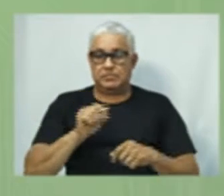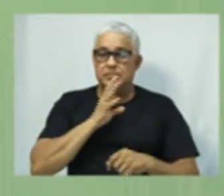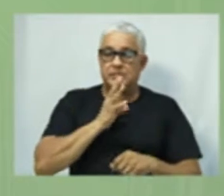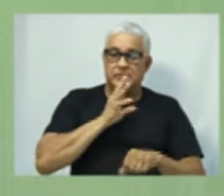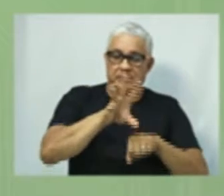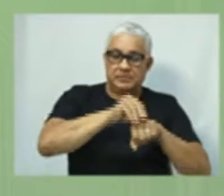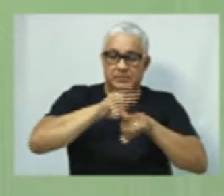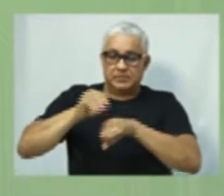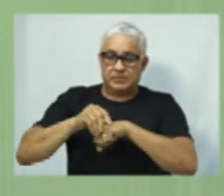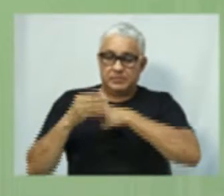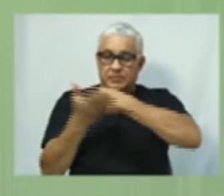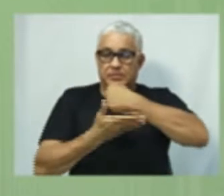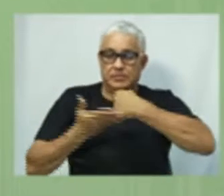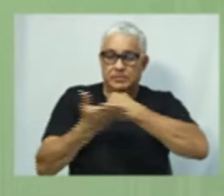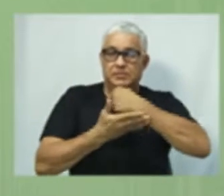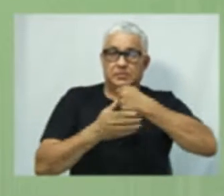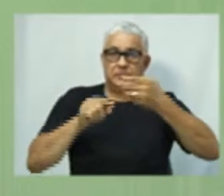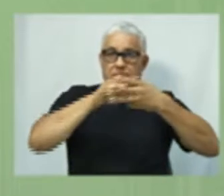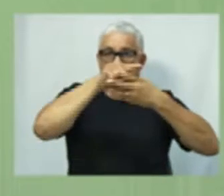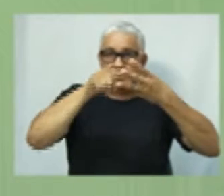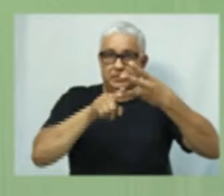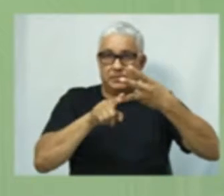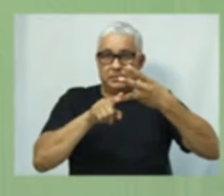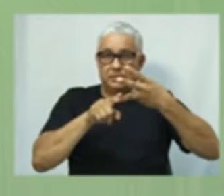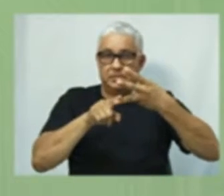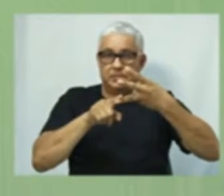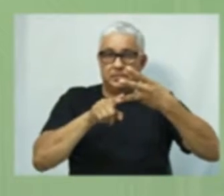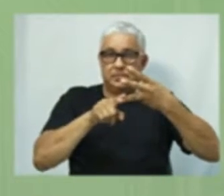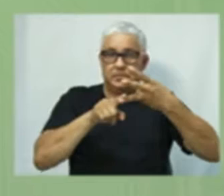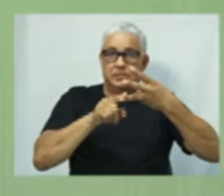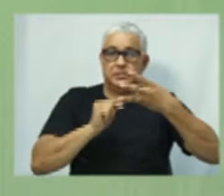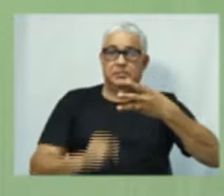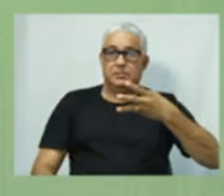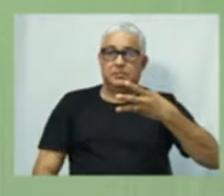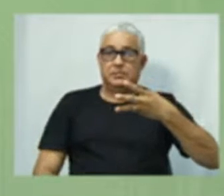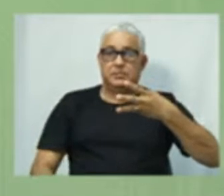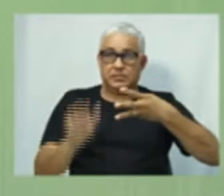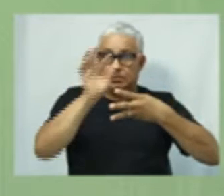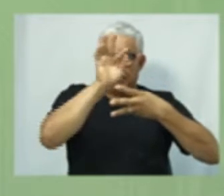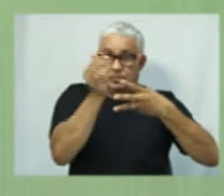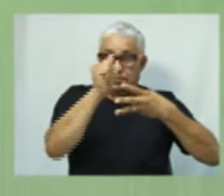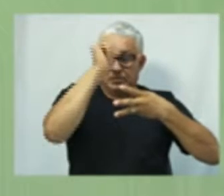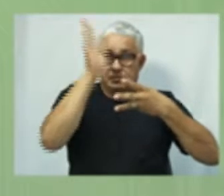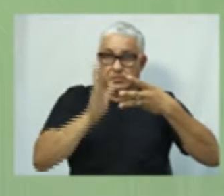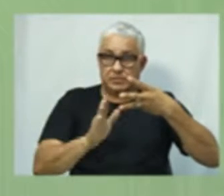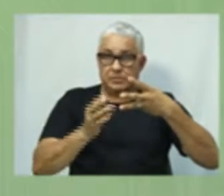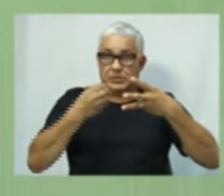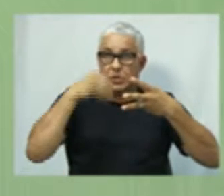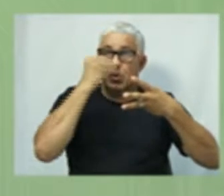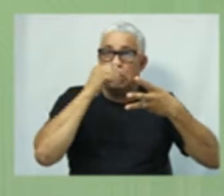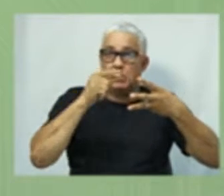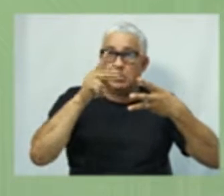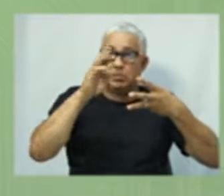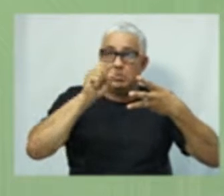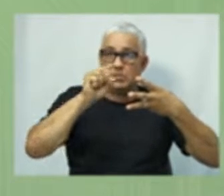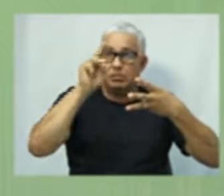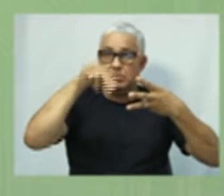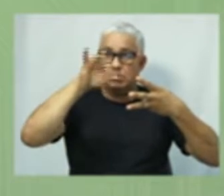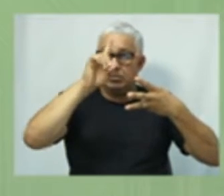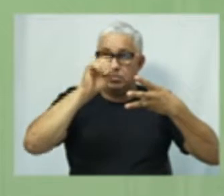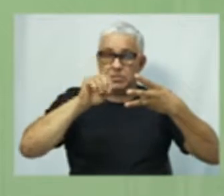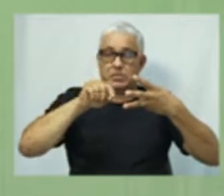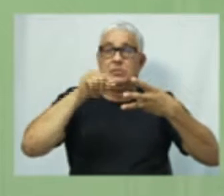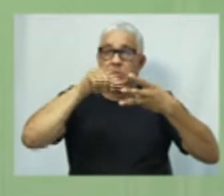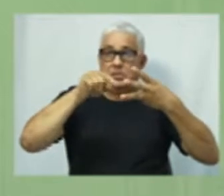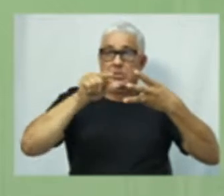conhecimento básico entre os 3 tipos de regimes possíveis: o Simples Nacional, o lucro presumido e o lucro